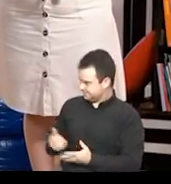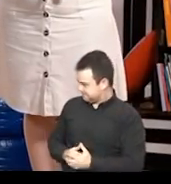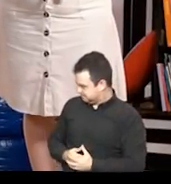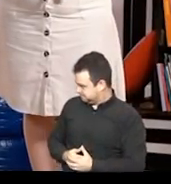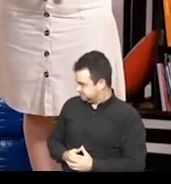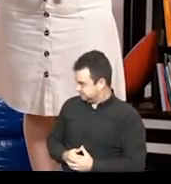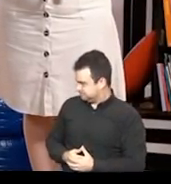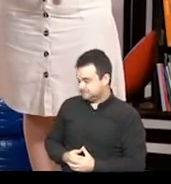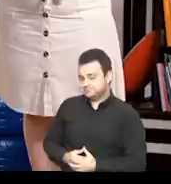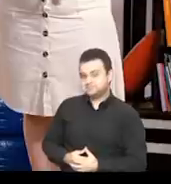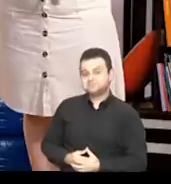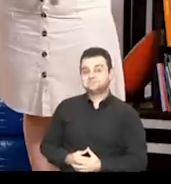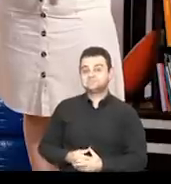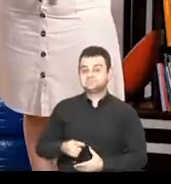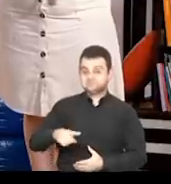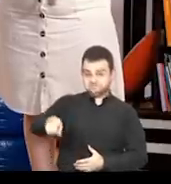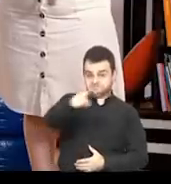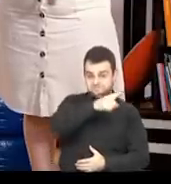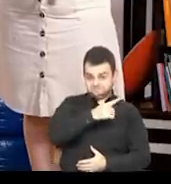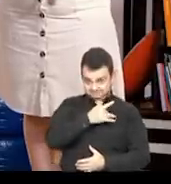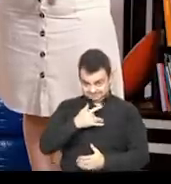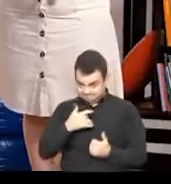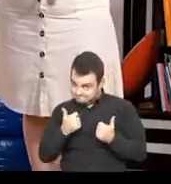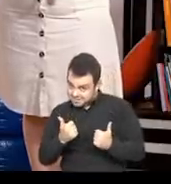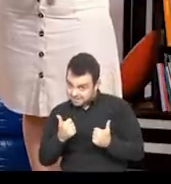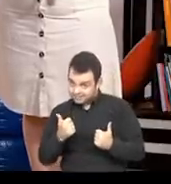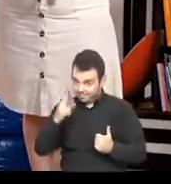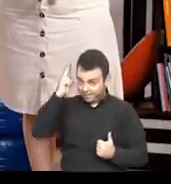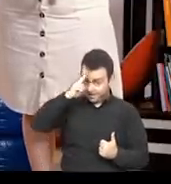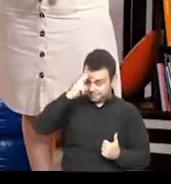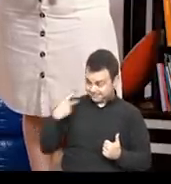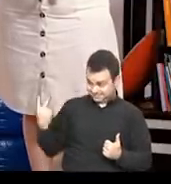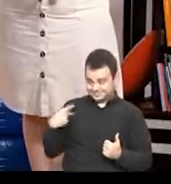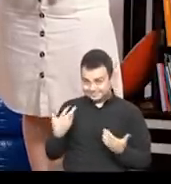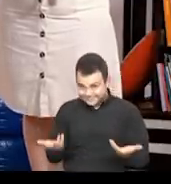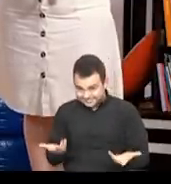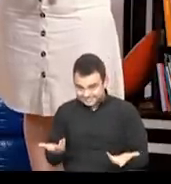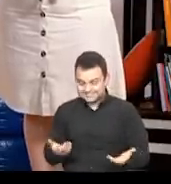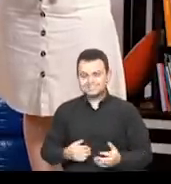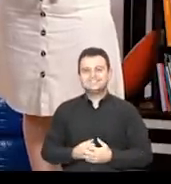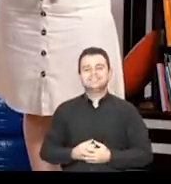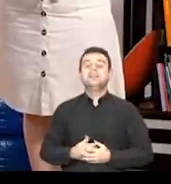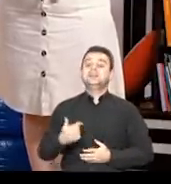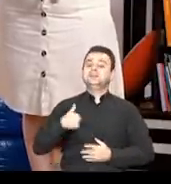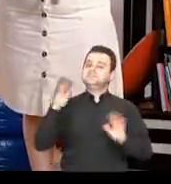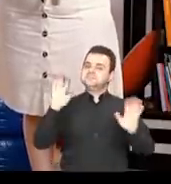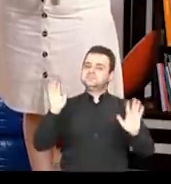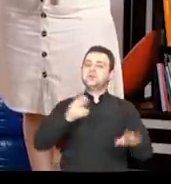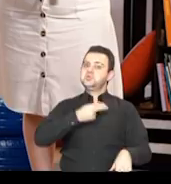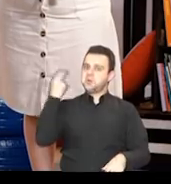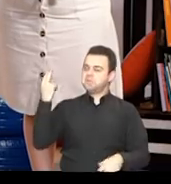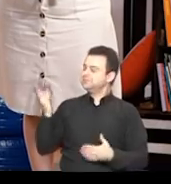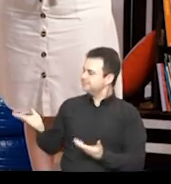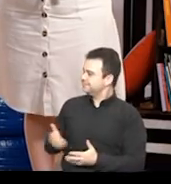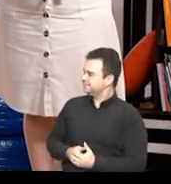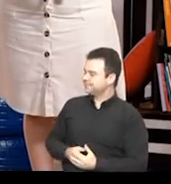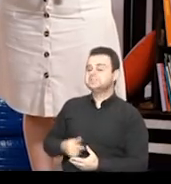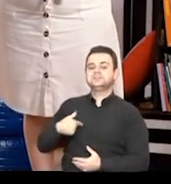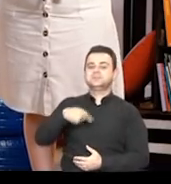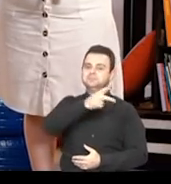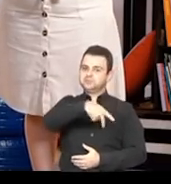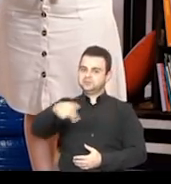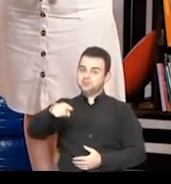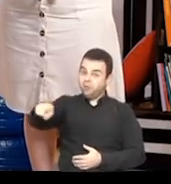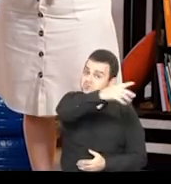Andréia. Espero que vocês estejam bem e que vocês se lembrem da gente. Olá, pessoal. Eu sou a professora Verônica e nós não nos